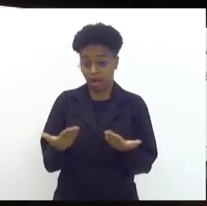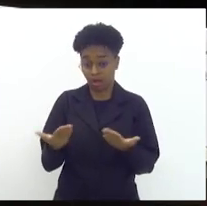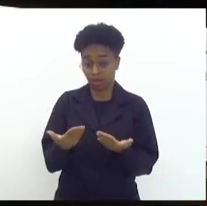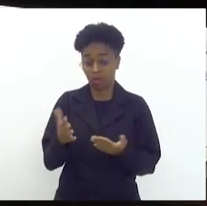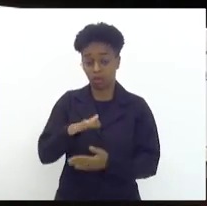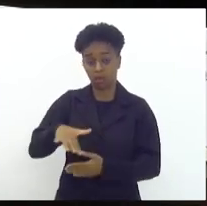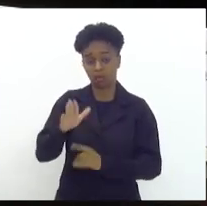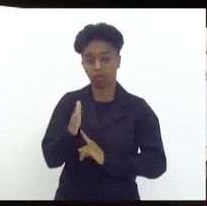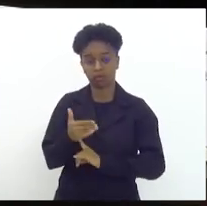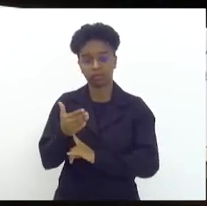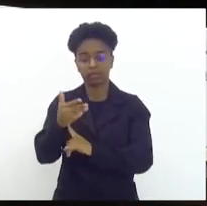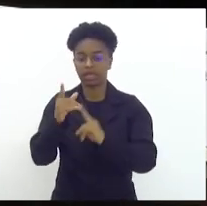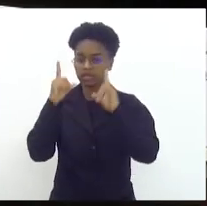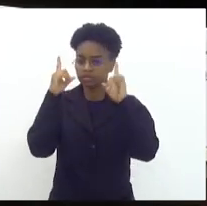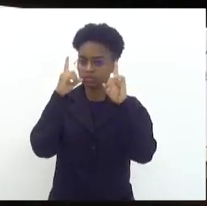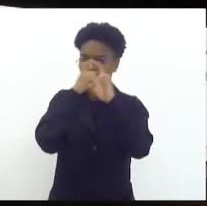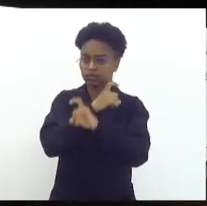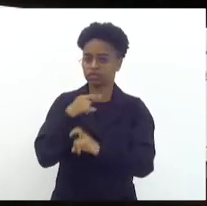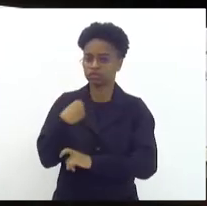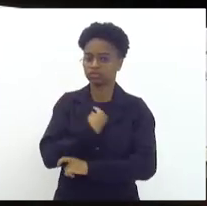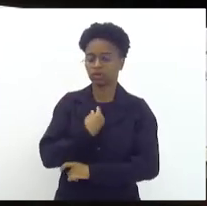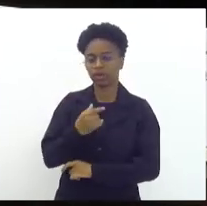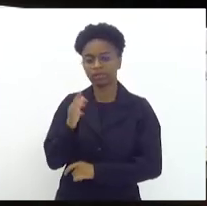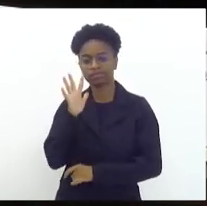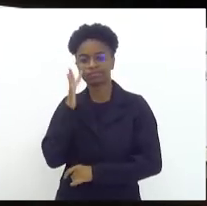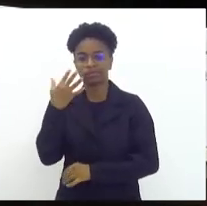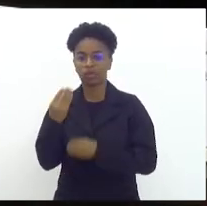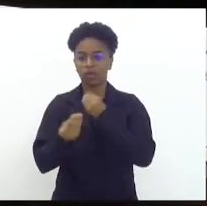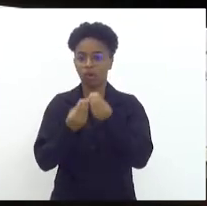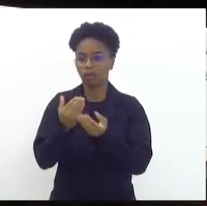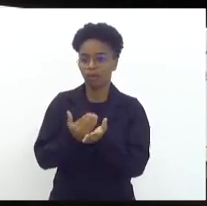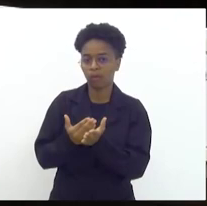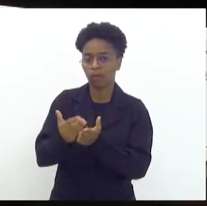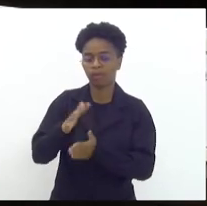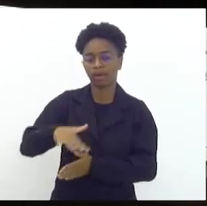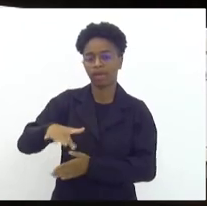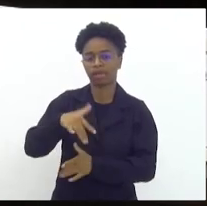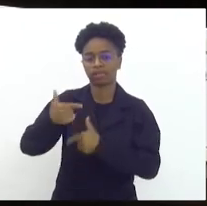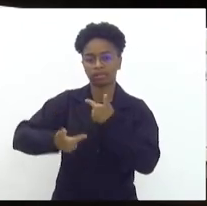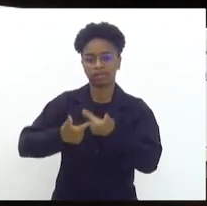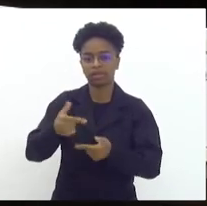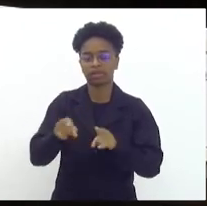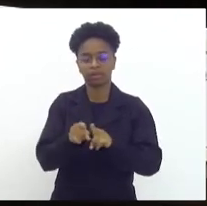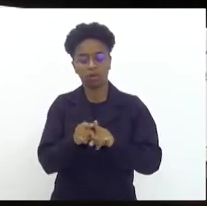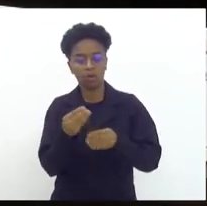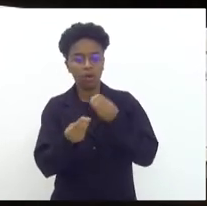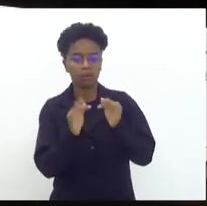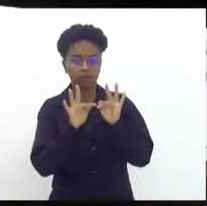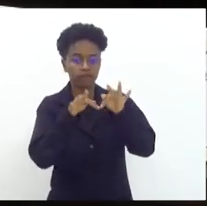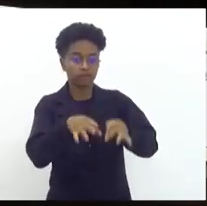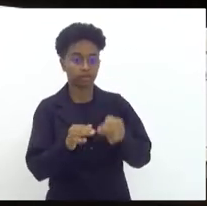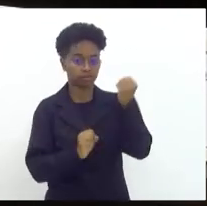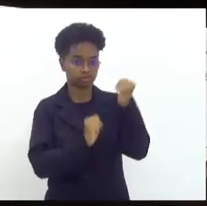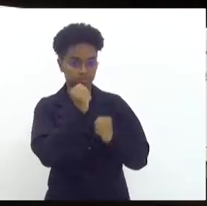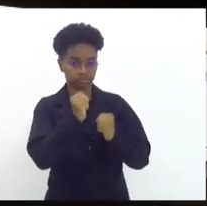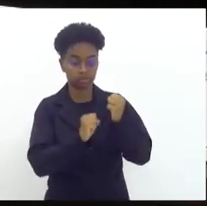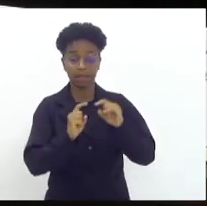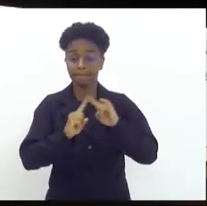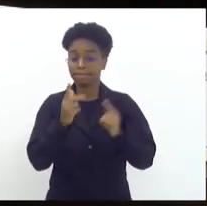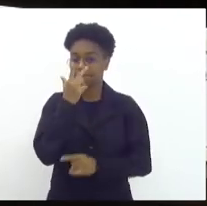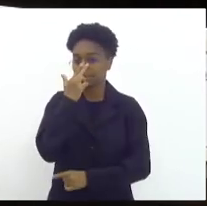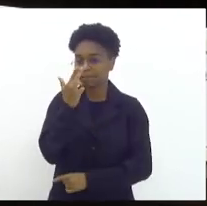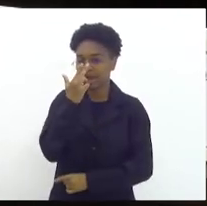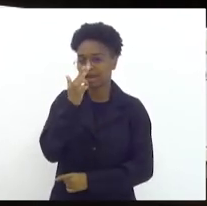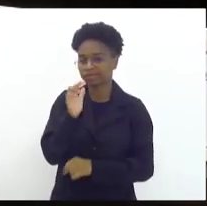tecnológico é muito difícil a gente definir onde começa a indústria acaba serviço onde acaba o serviço começa a indústria Então me